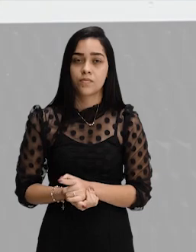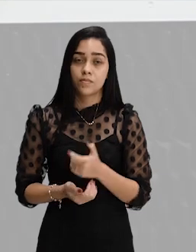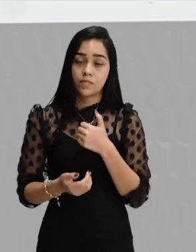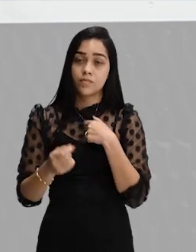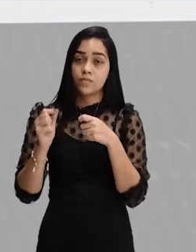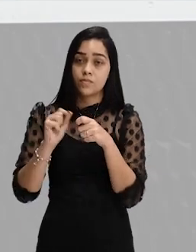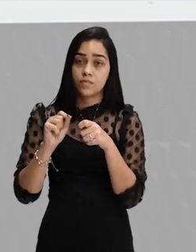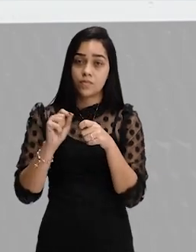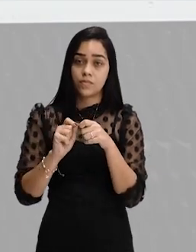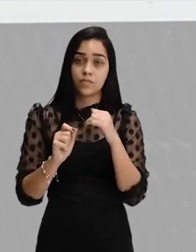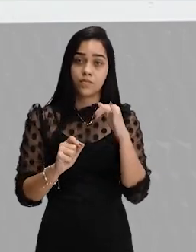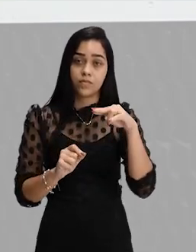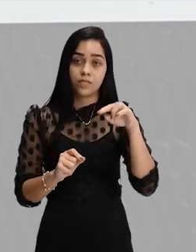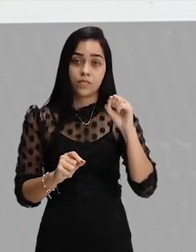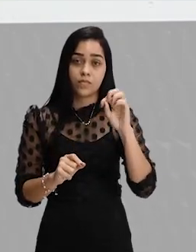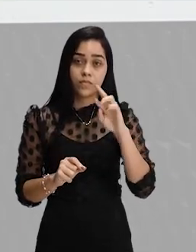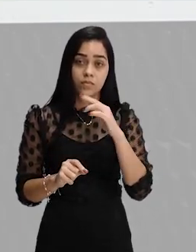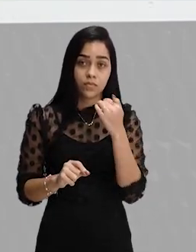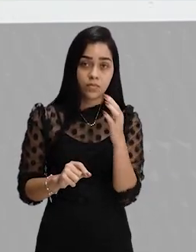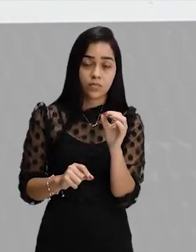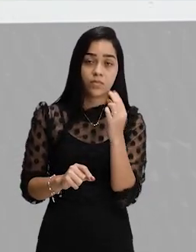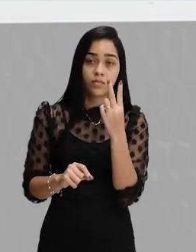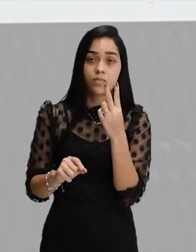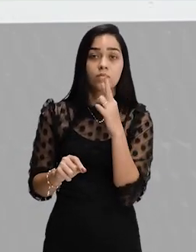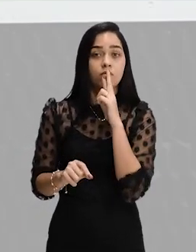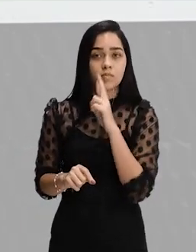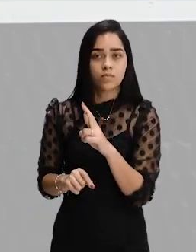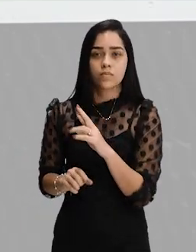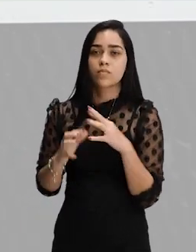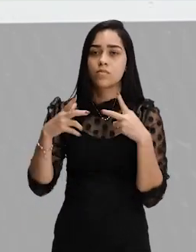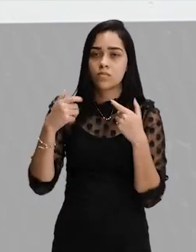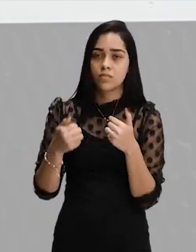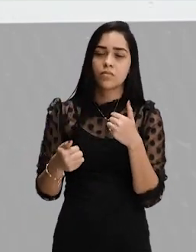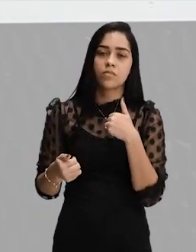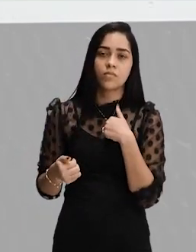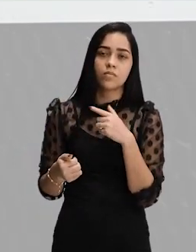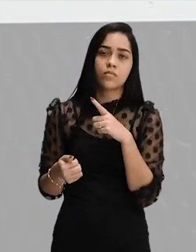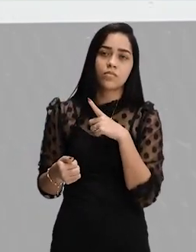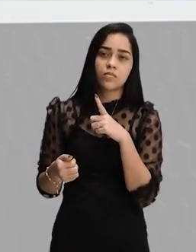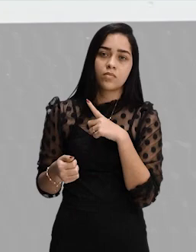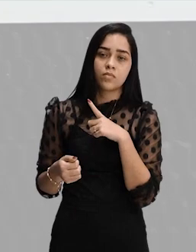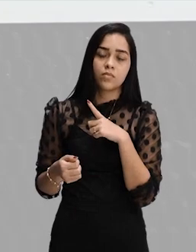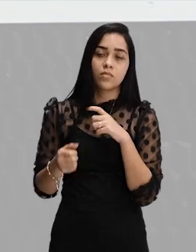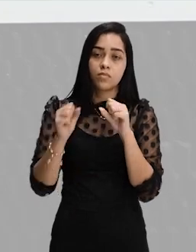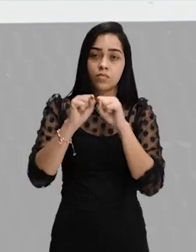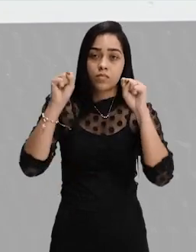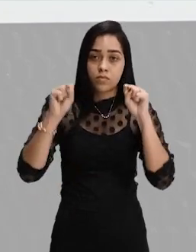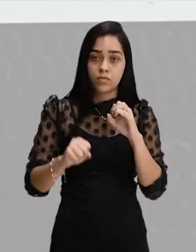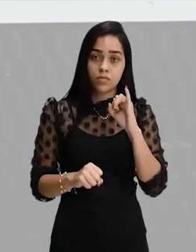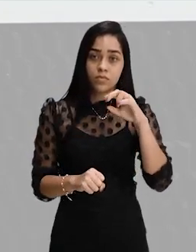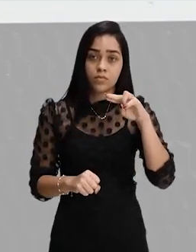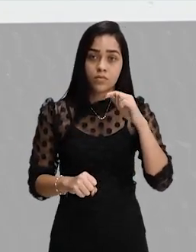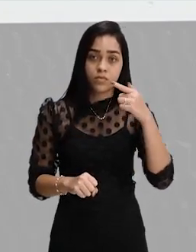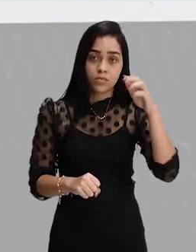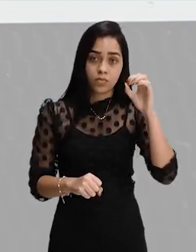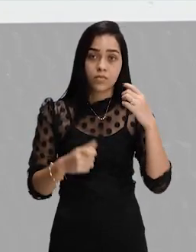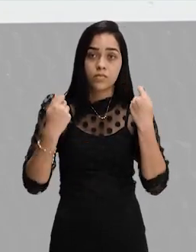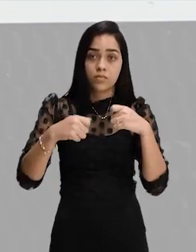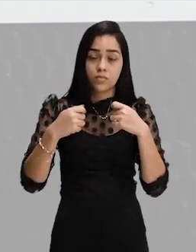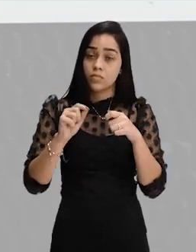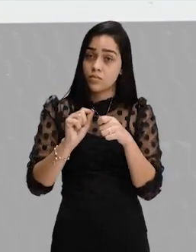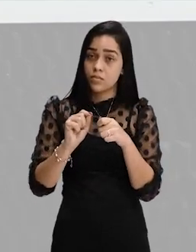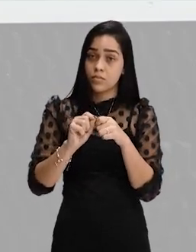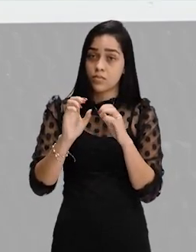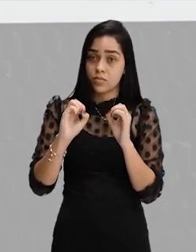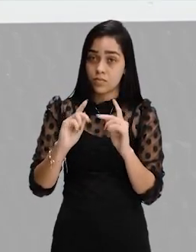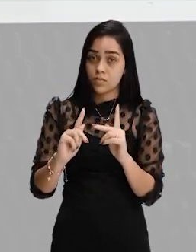faço a interseção das duas soluções. Toda vez que eu tiver um sistema de inequações para resolver, eu tenho que fazer dessa